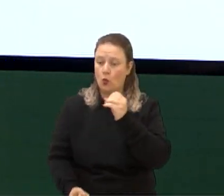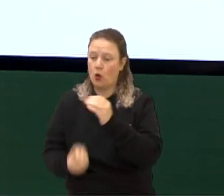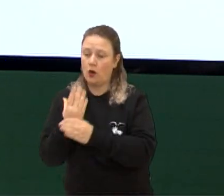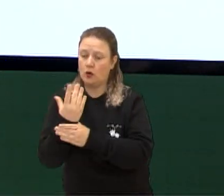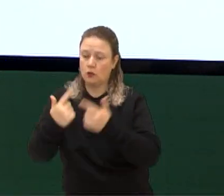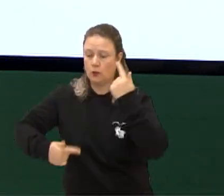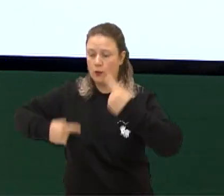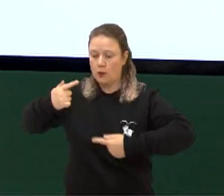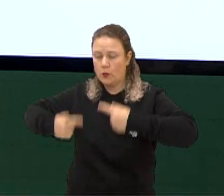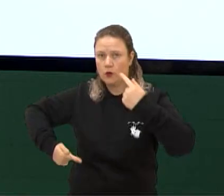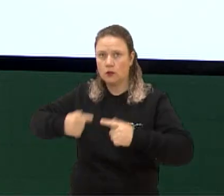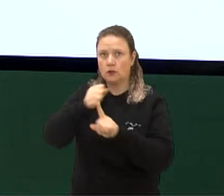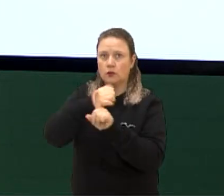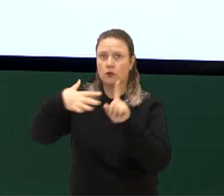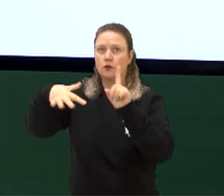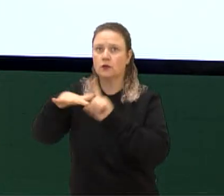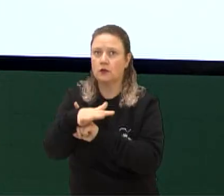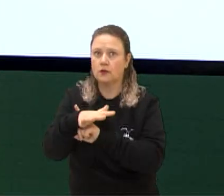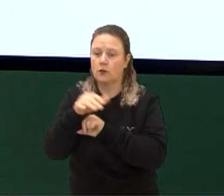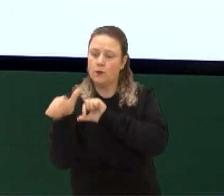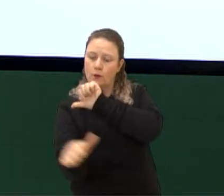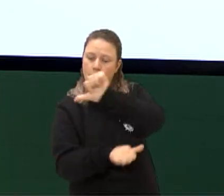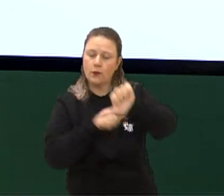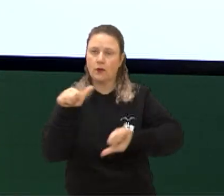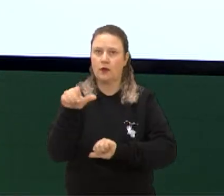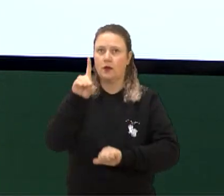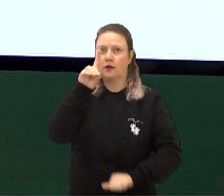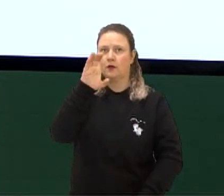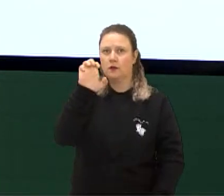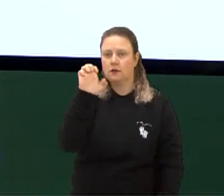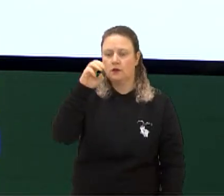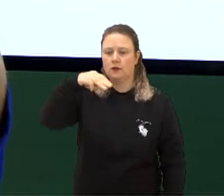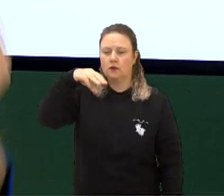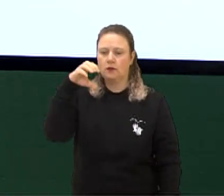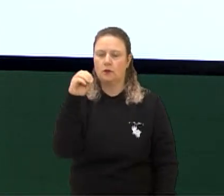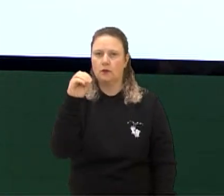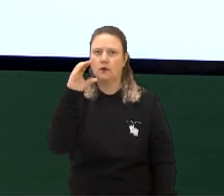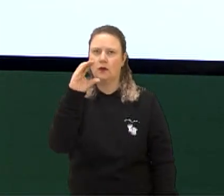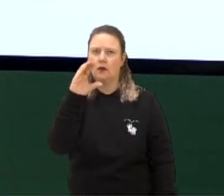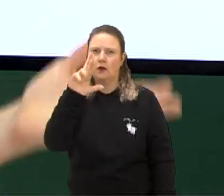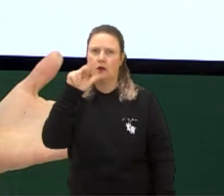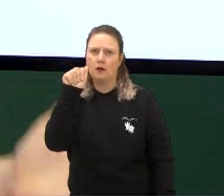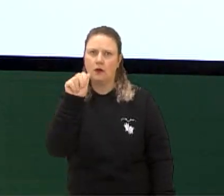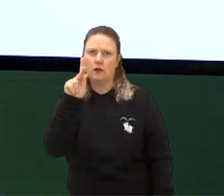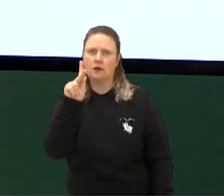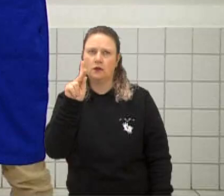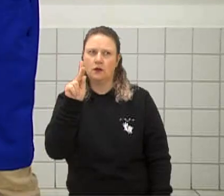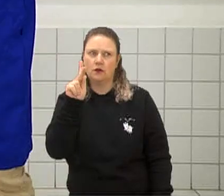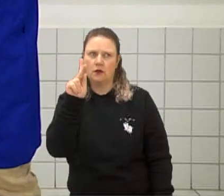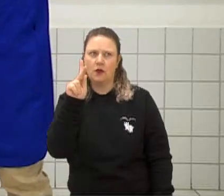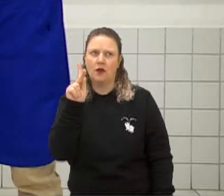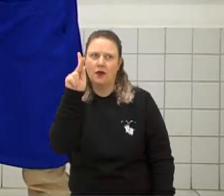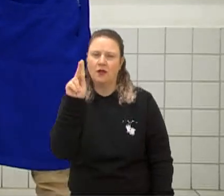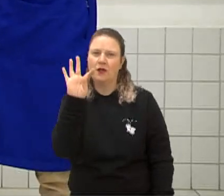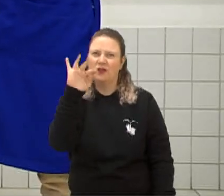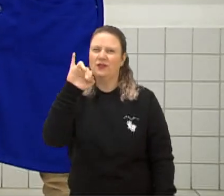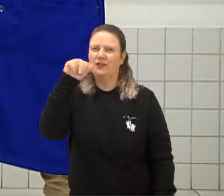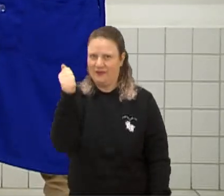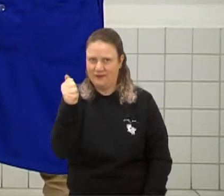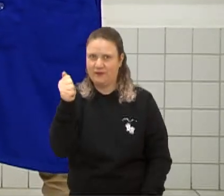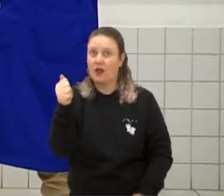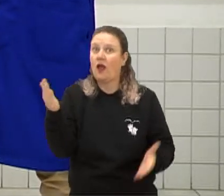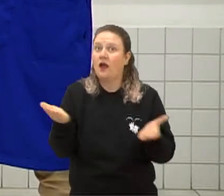social, Atenas passa então a ser uma democratia, ou seja, um governo de todos. Perfeito. Então, daí que vem a